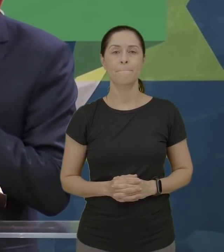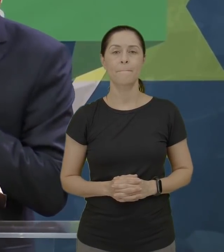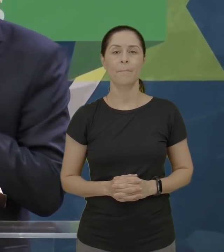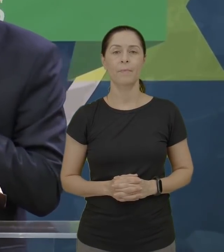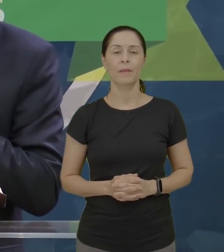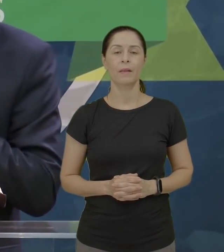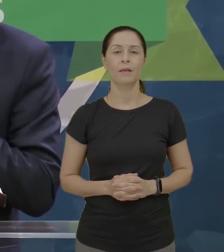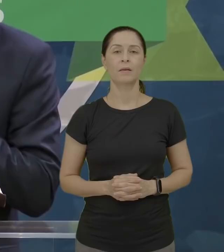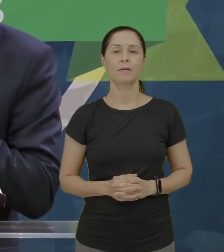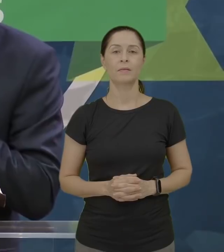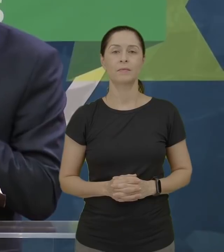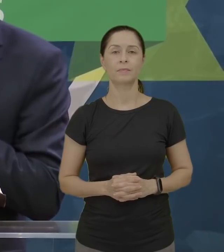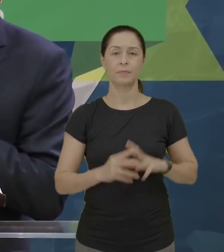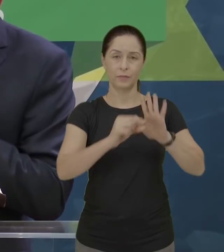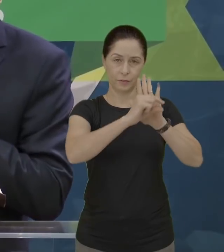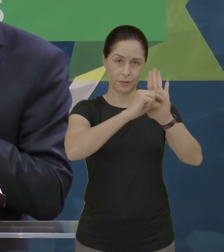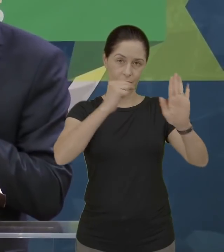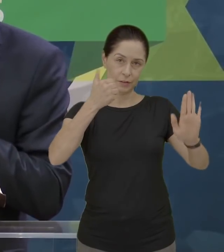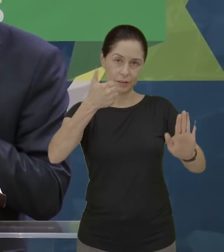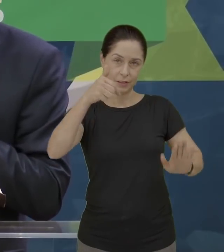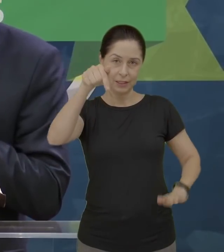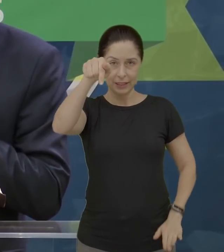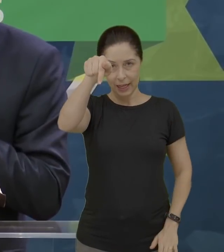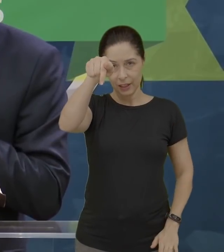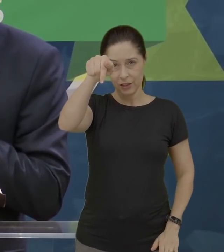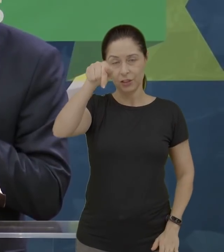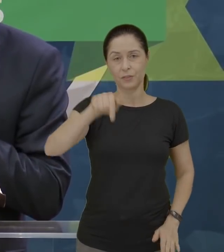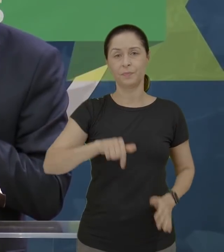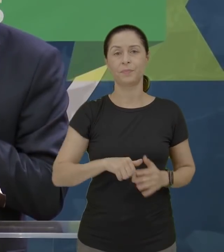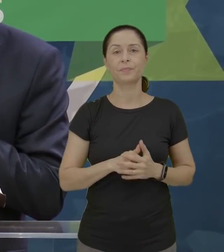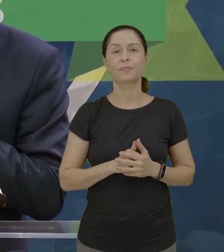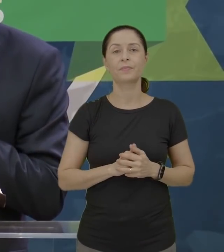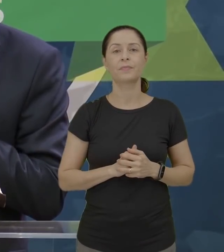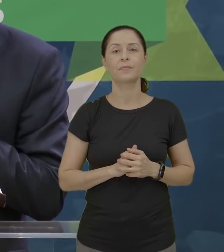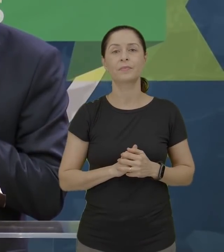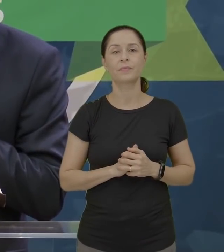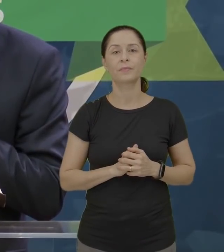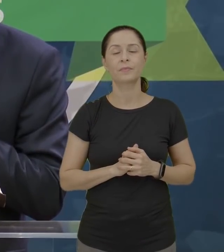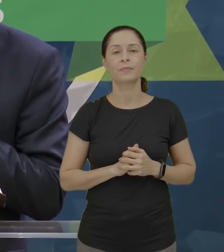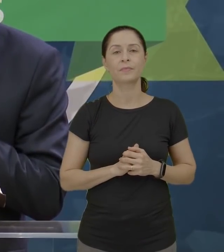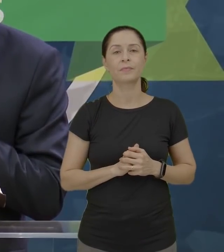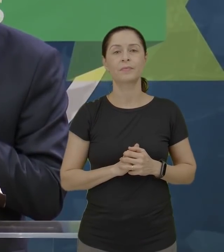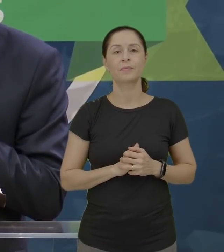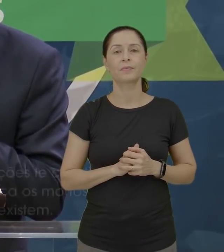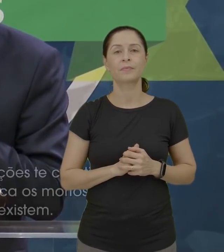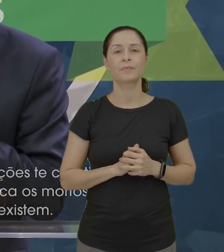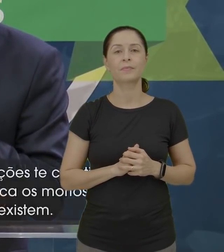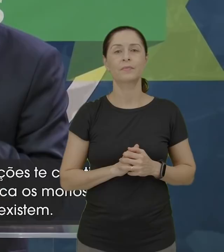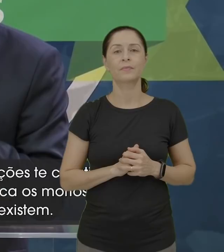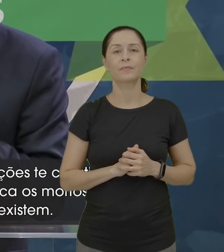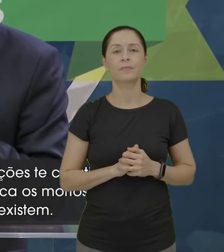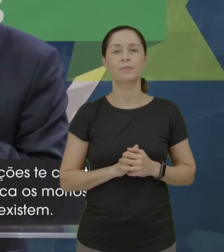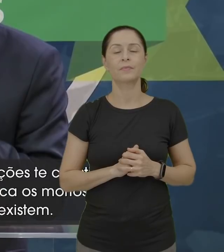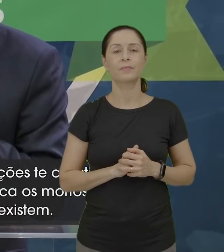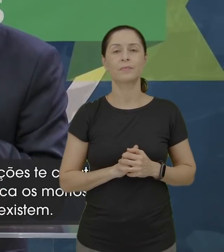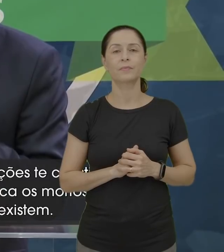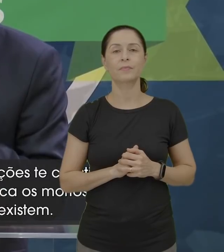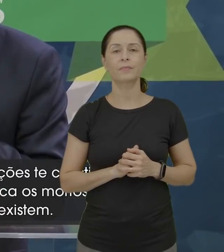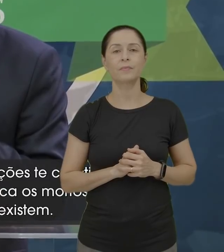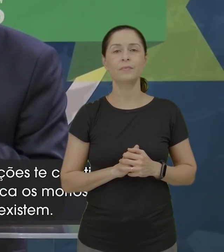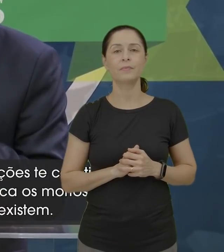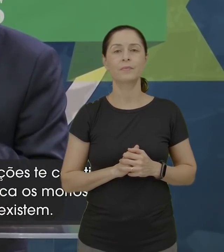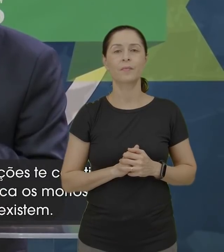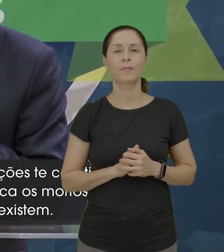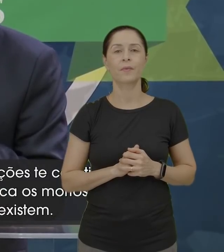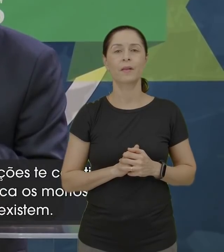Veja comigo a partir do verso 17, como está escrito. Como está escrito: por